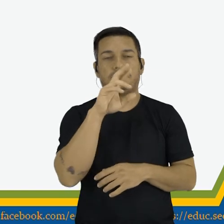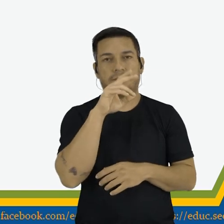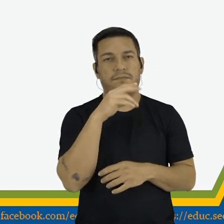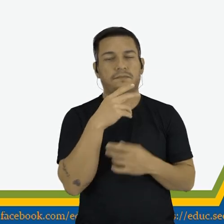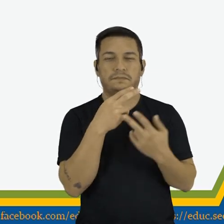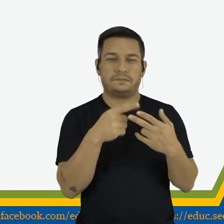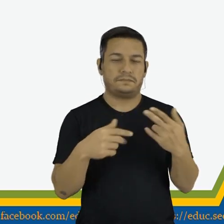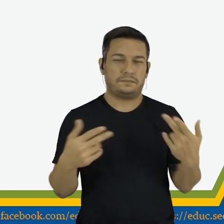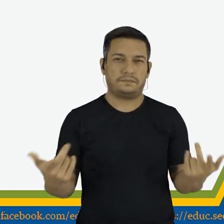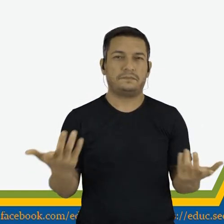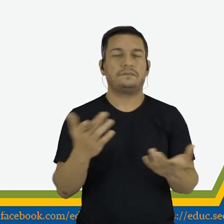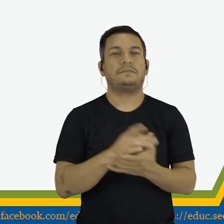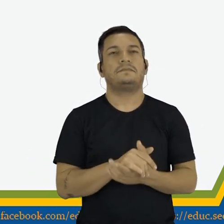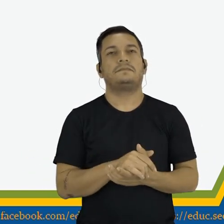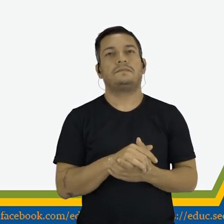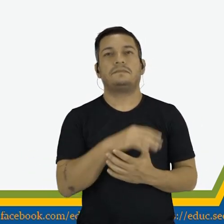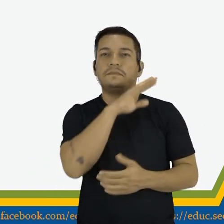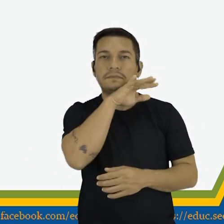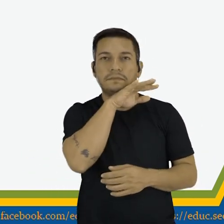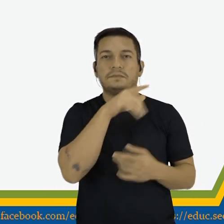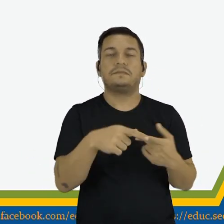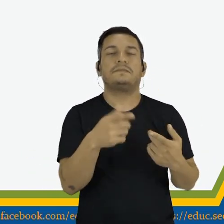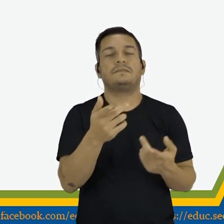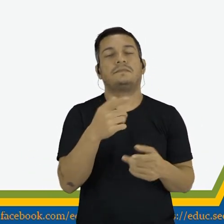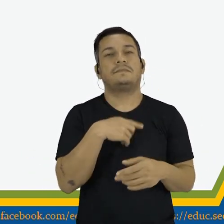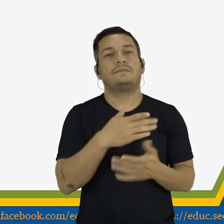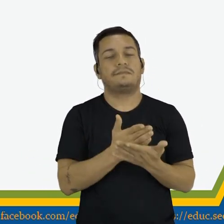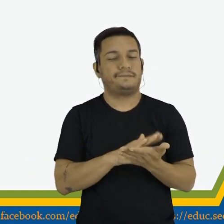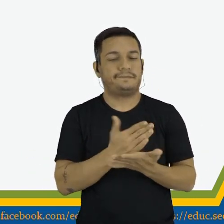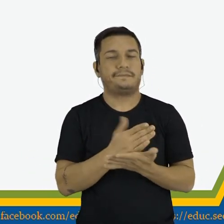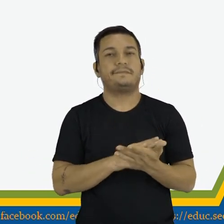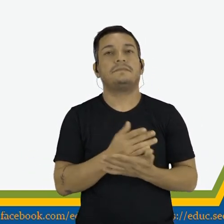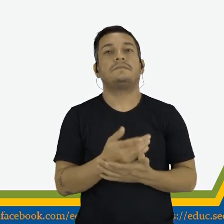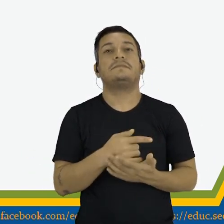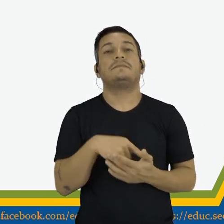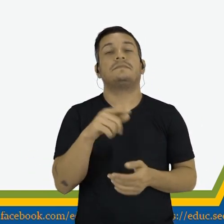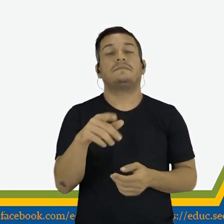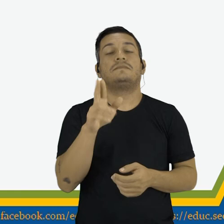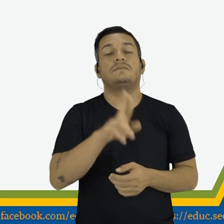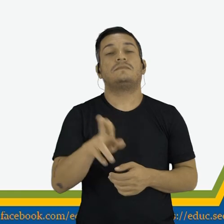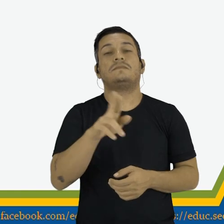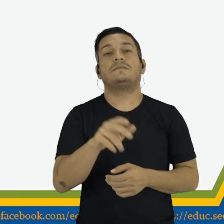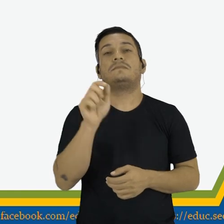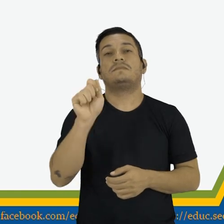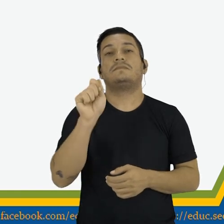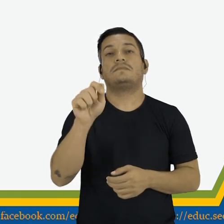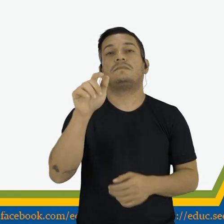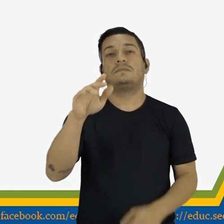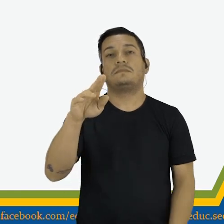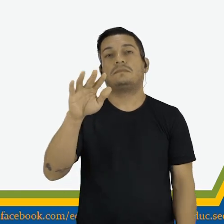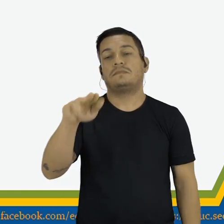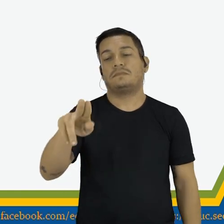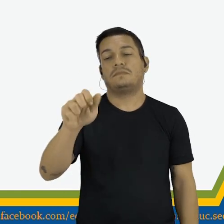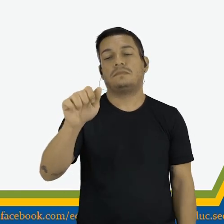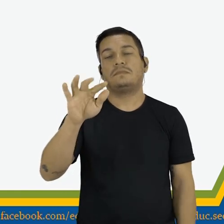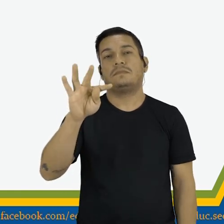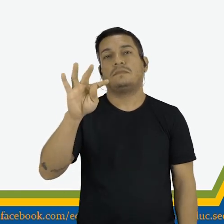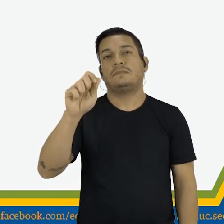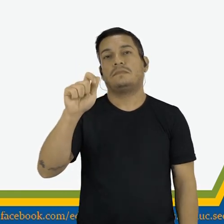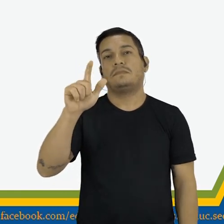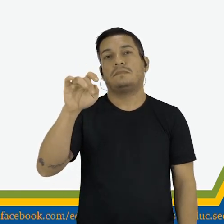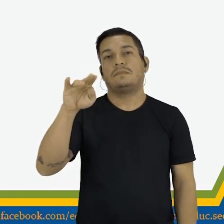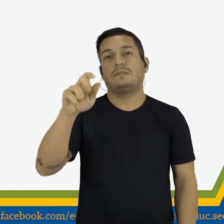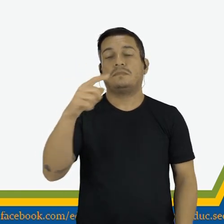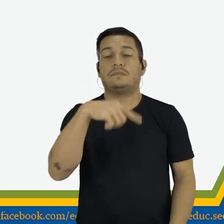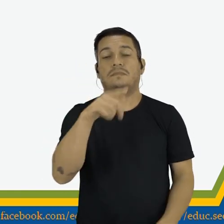bichinho desnecessário, para estar incomodando a gente, não é verdade? Nós utilizamos a naftalina. E você